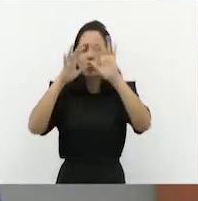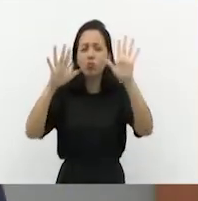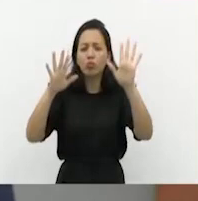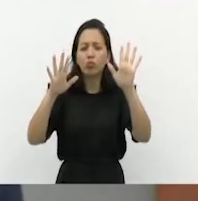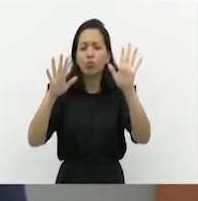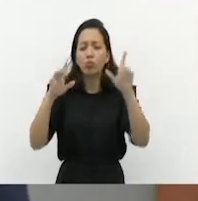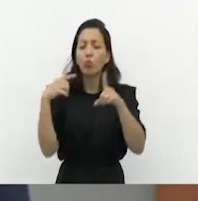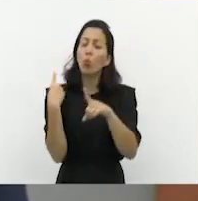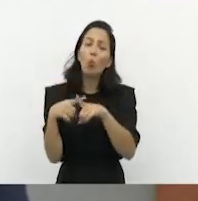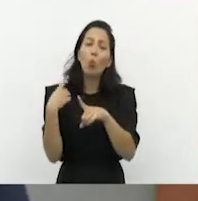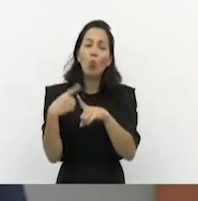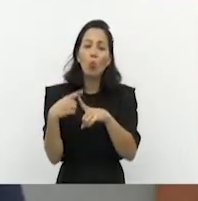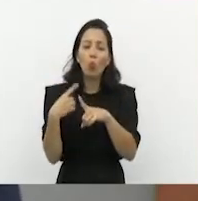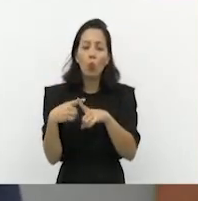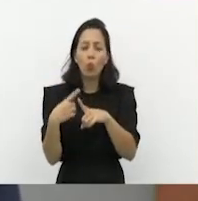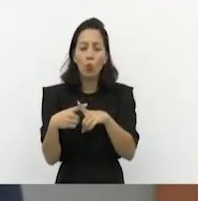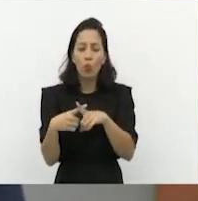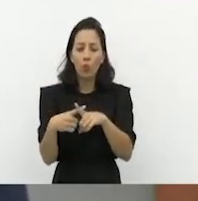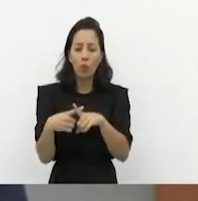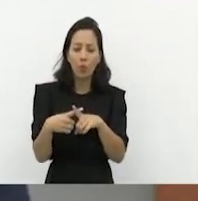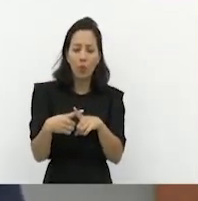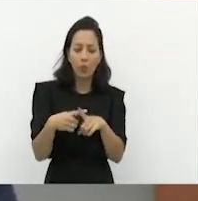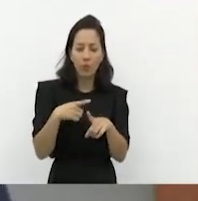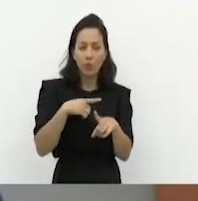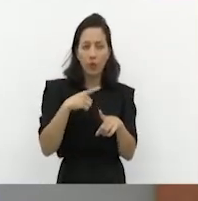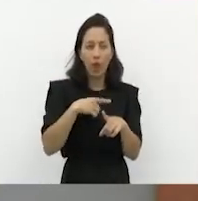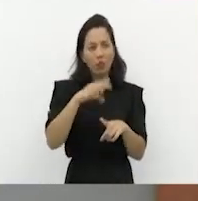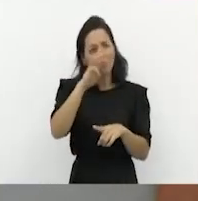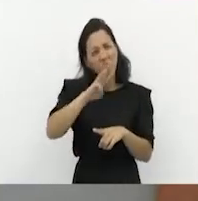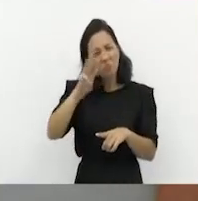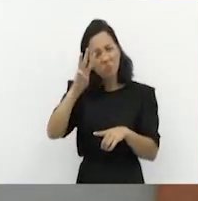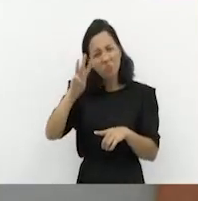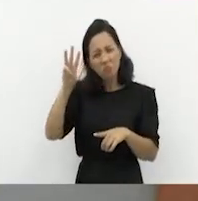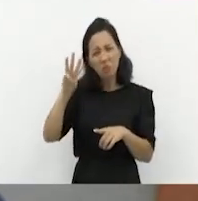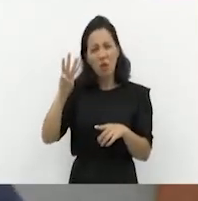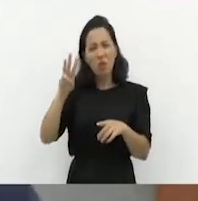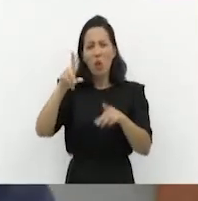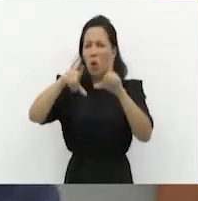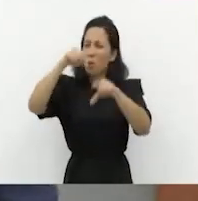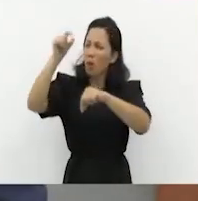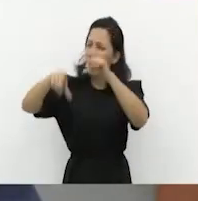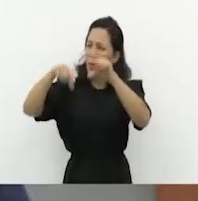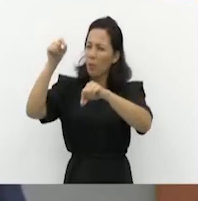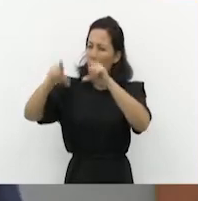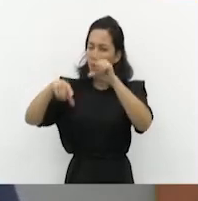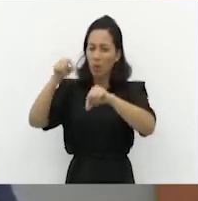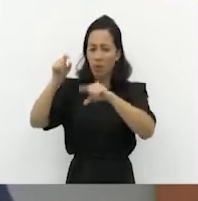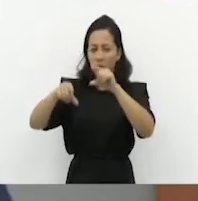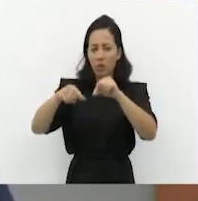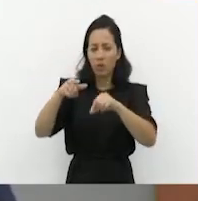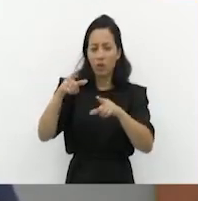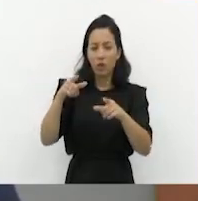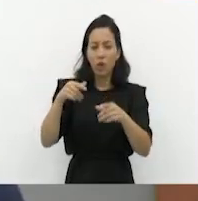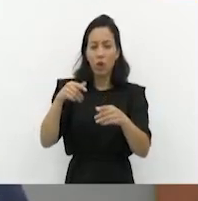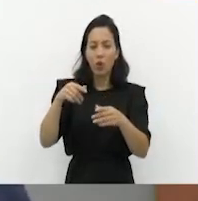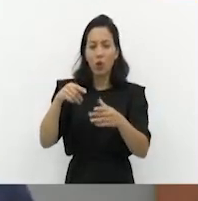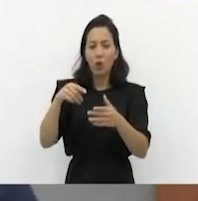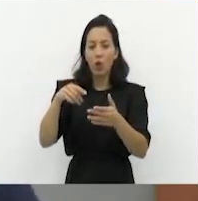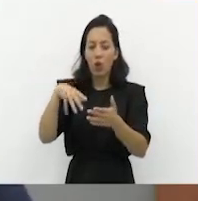absurdo pregão eletrônico, olha só, pregão eletrônico para a contratação